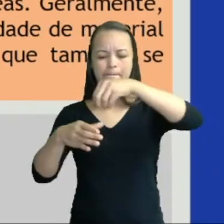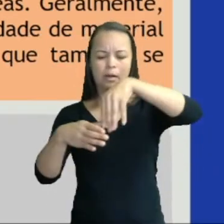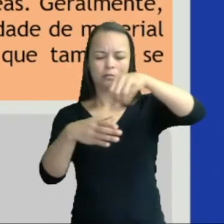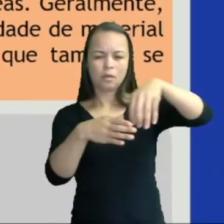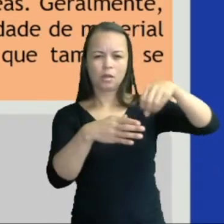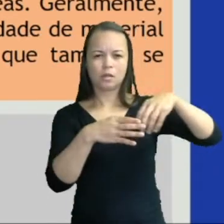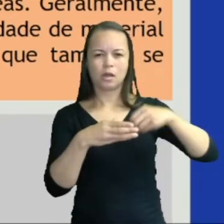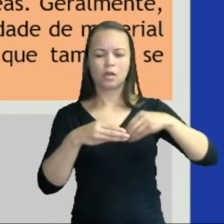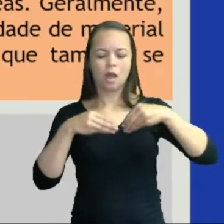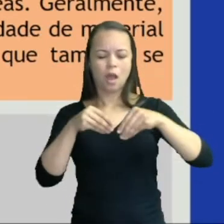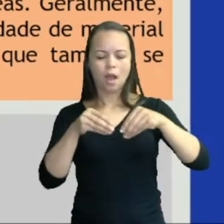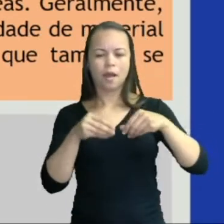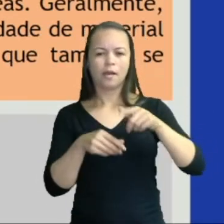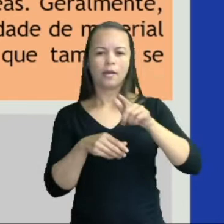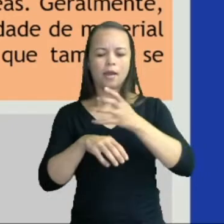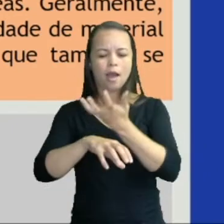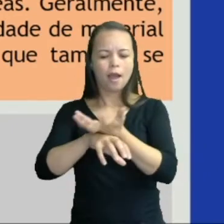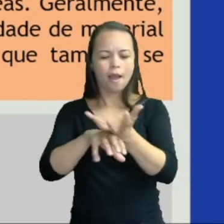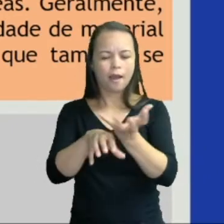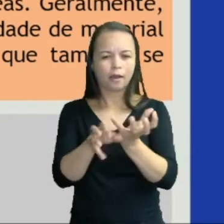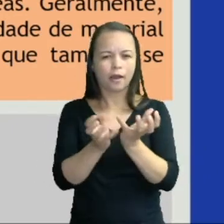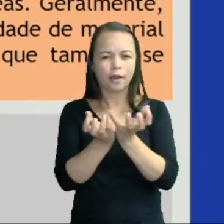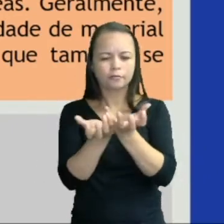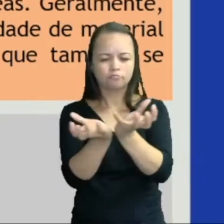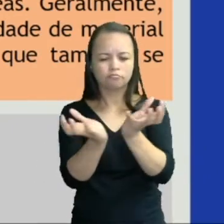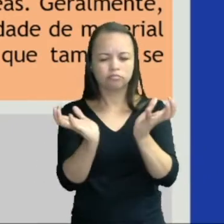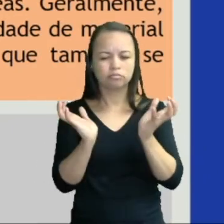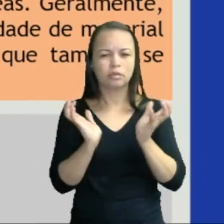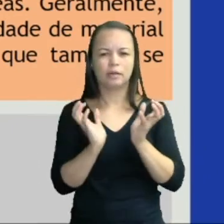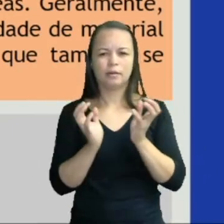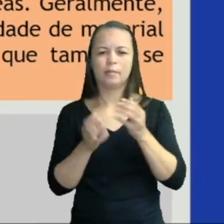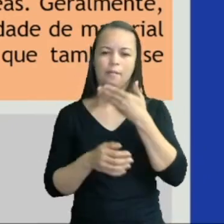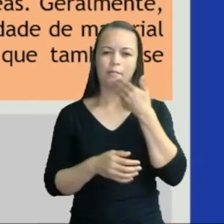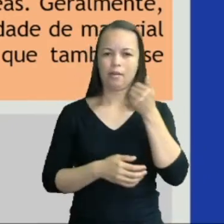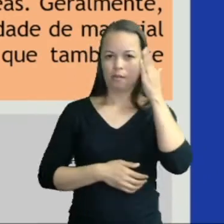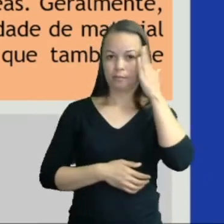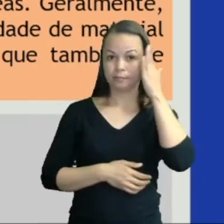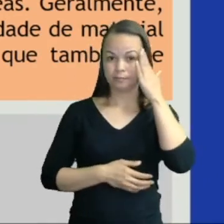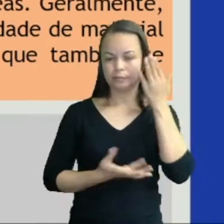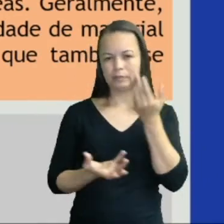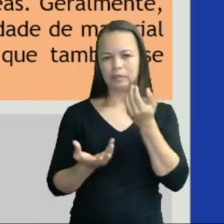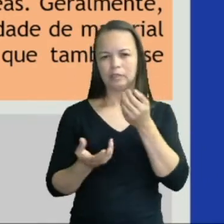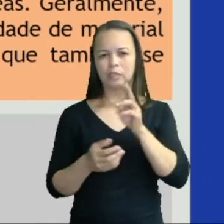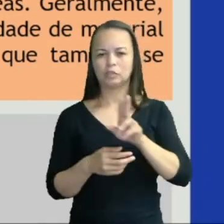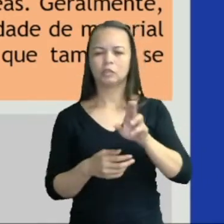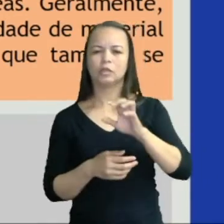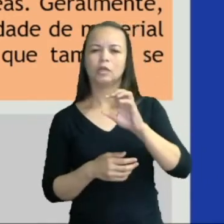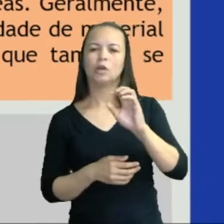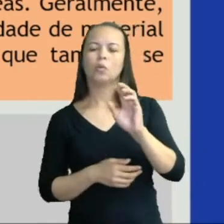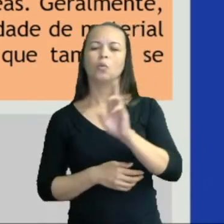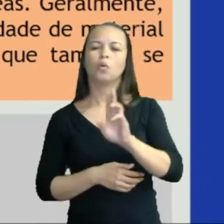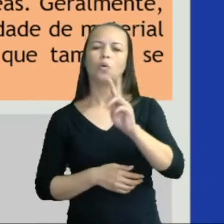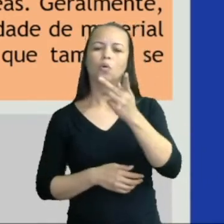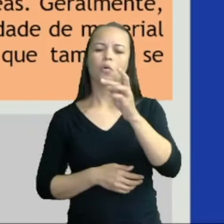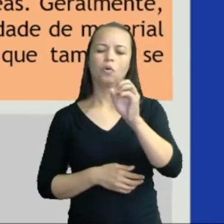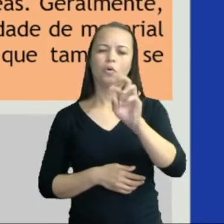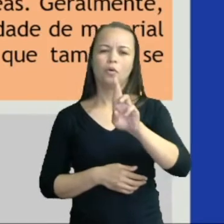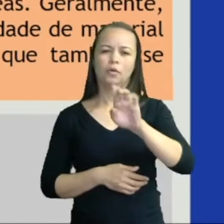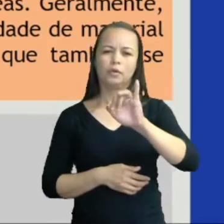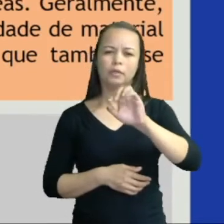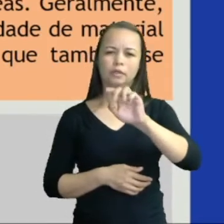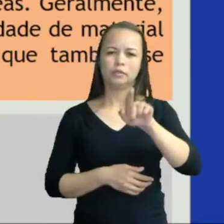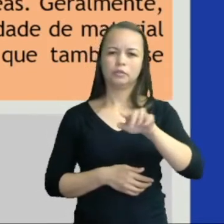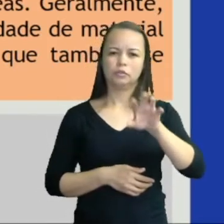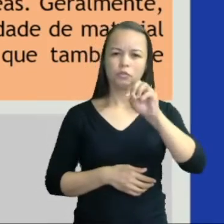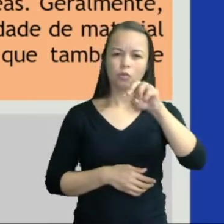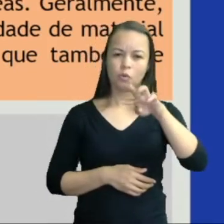grama, né? É a parte O, né? Que é para melhor compreender. E são chamados de horizontes. Então, vamos lá. O horizonte